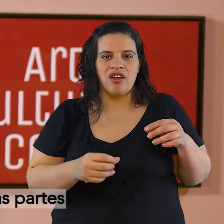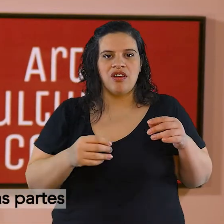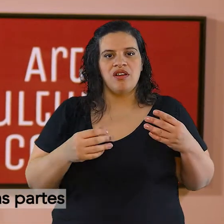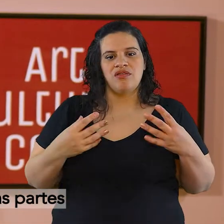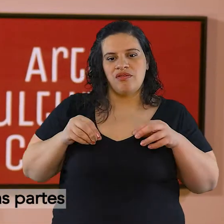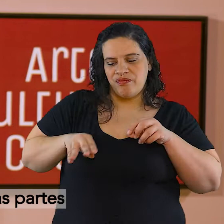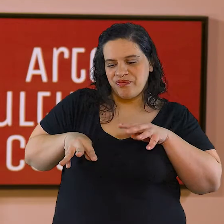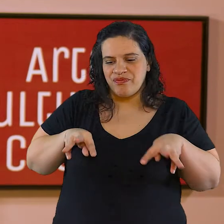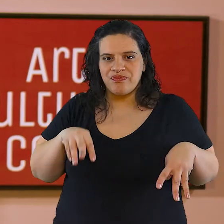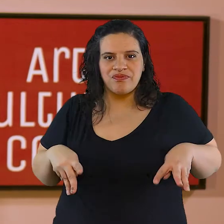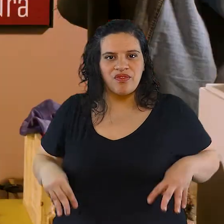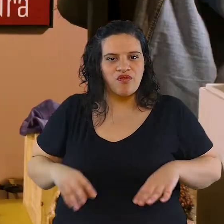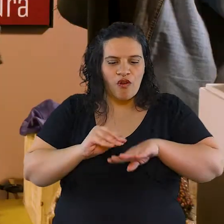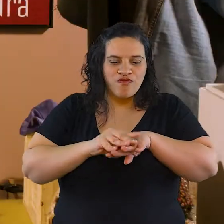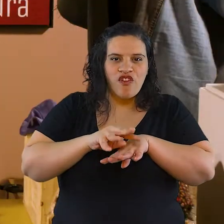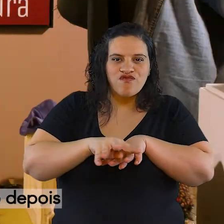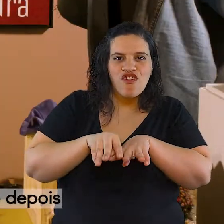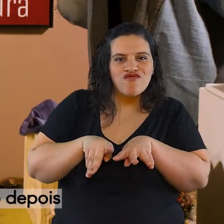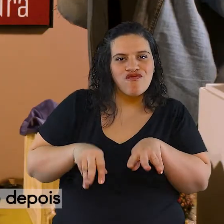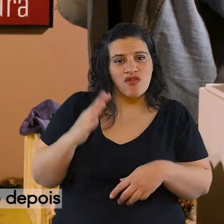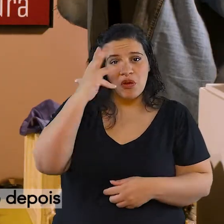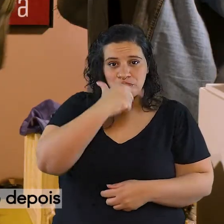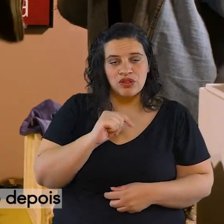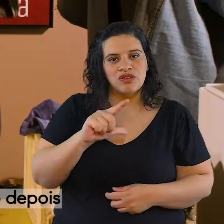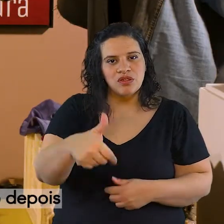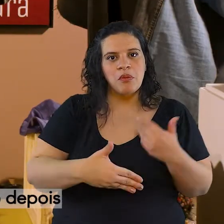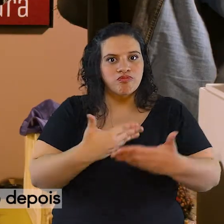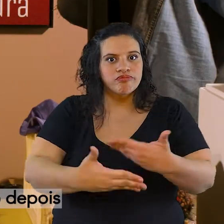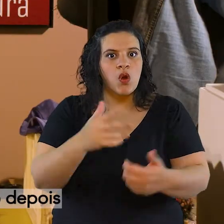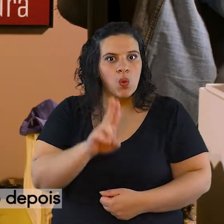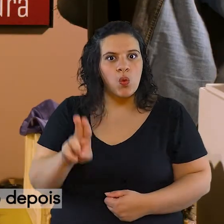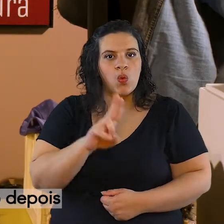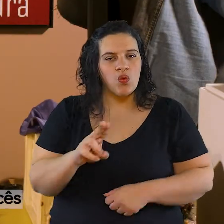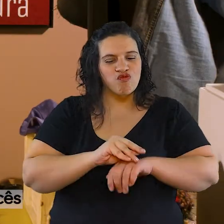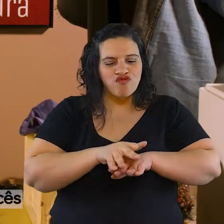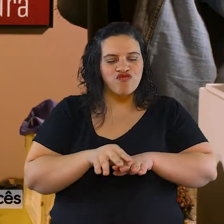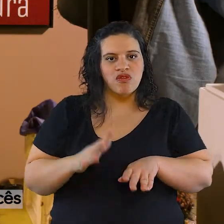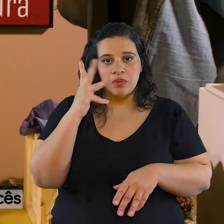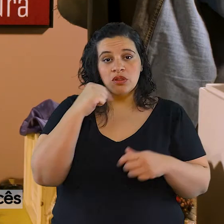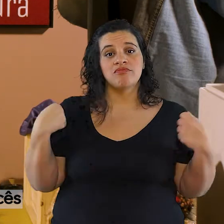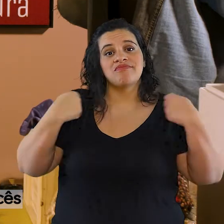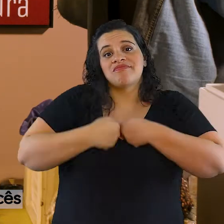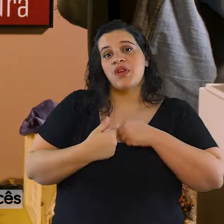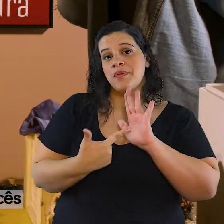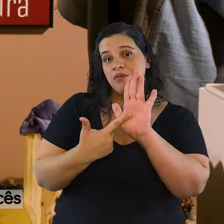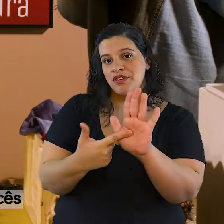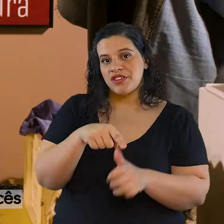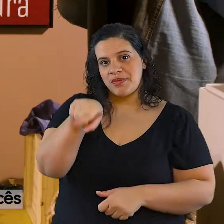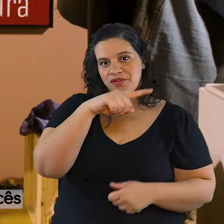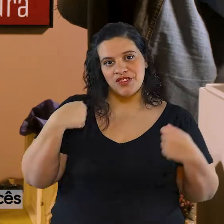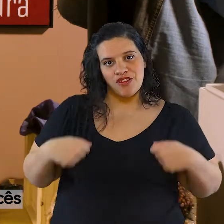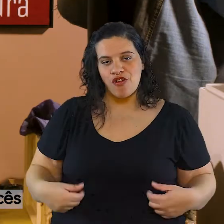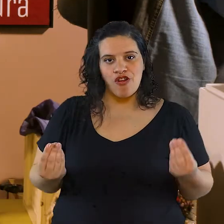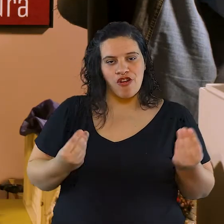descosturado umas partes, sem acabamento, porque ele vai desfiando, então fica bem bonito depois, né, com o tempo. E agora eu vou